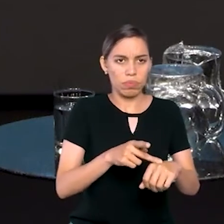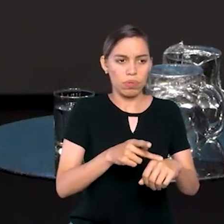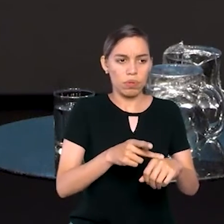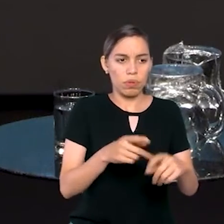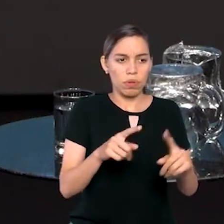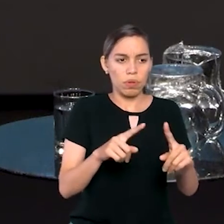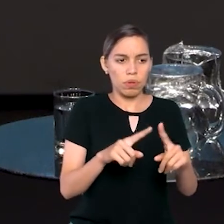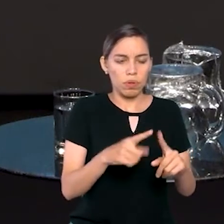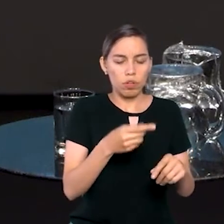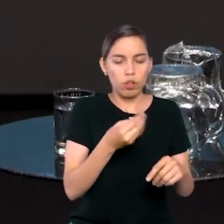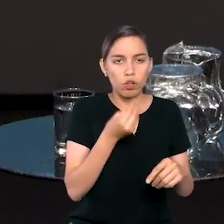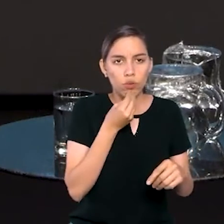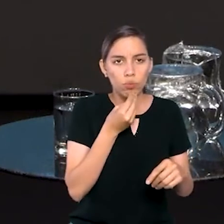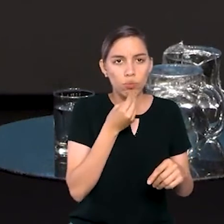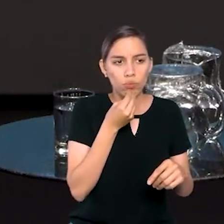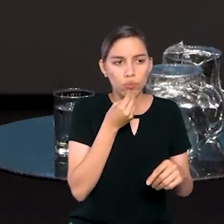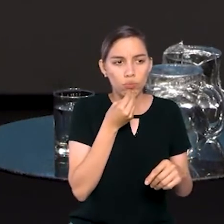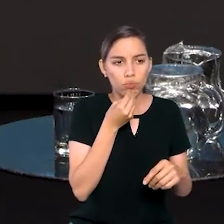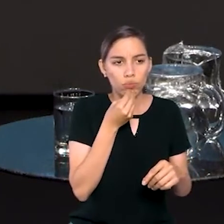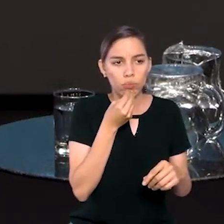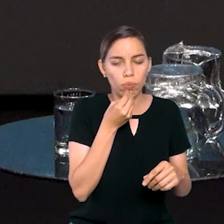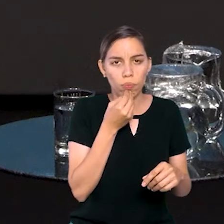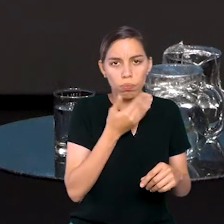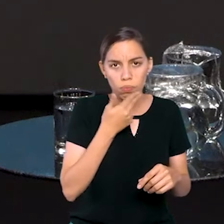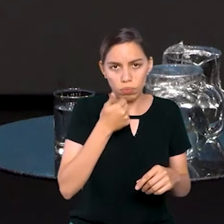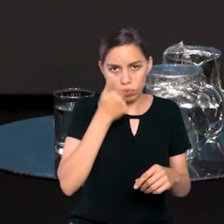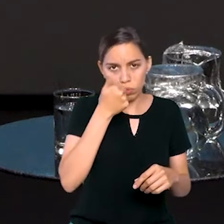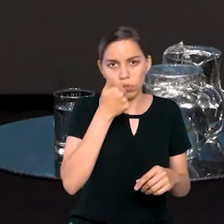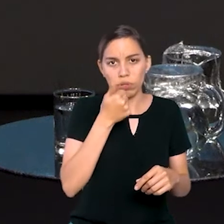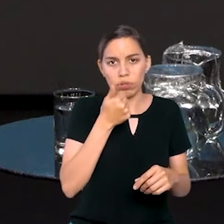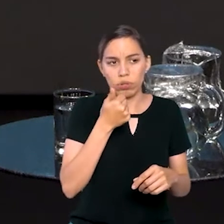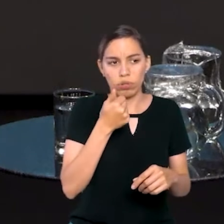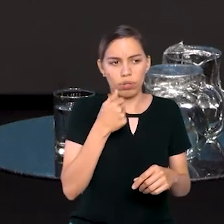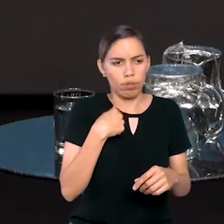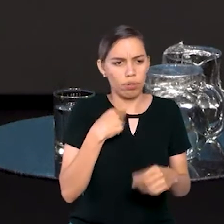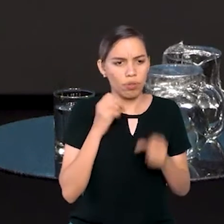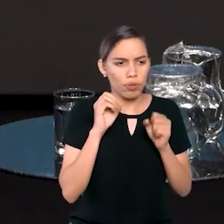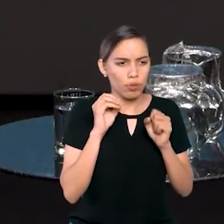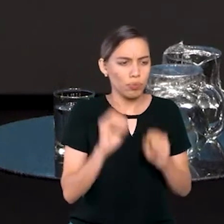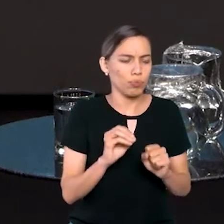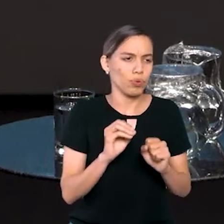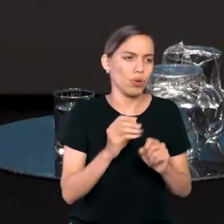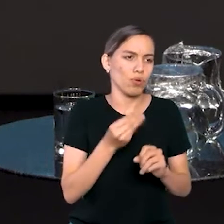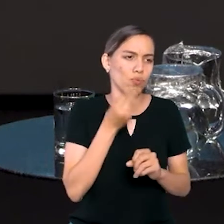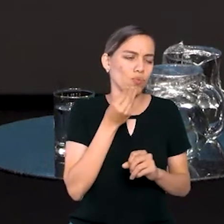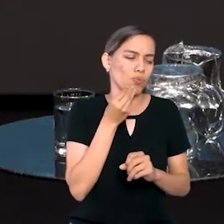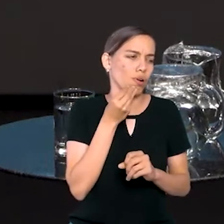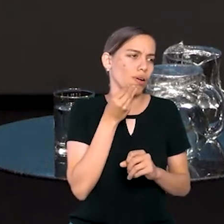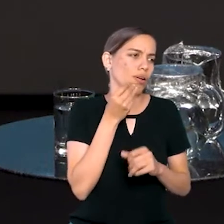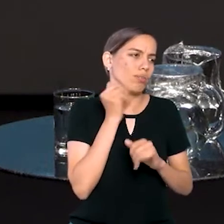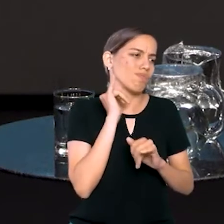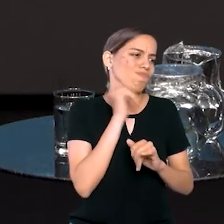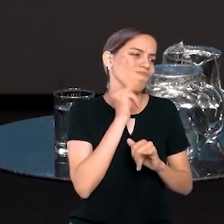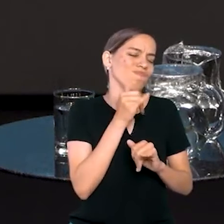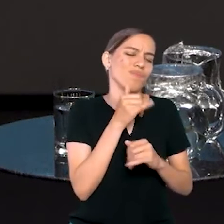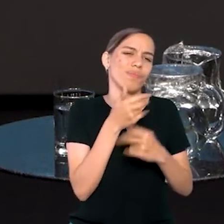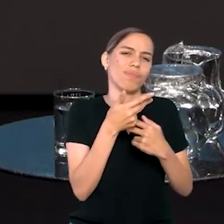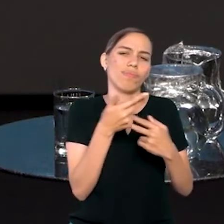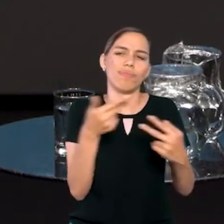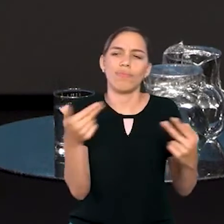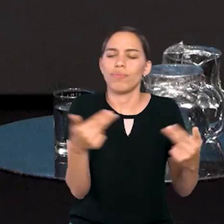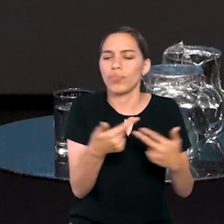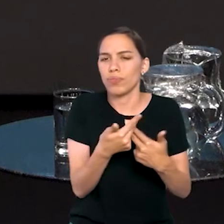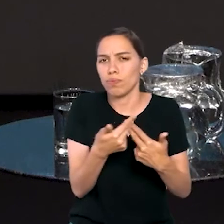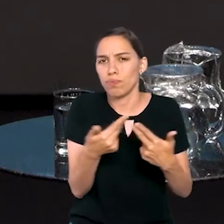Eu ficaria mais tempo fazendo esses comentários na nossa comunidade temporária